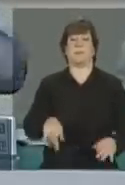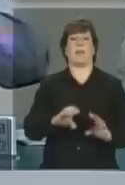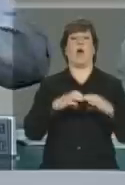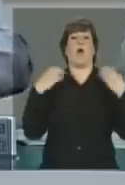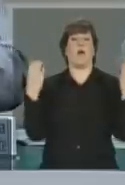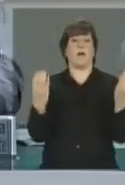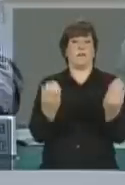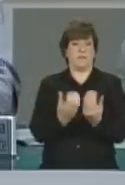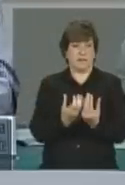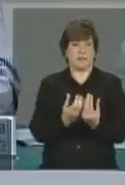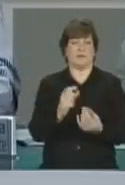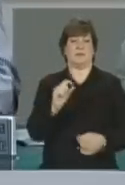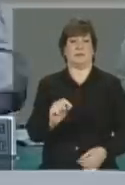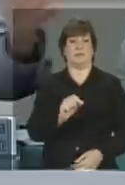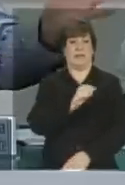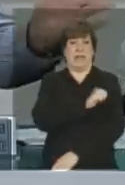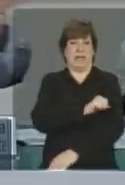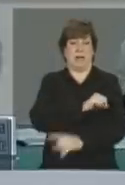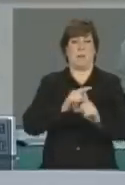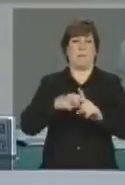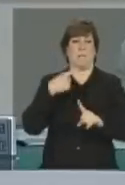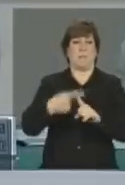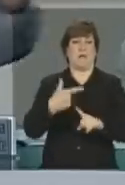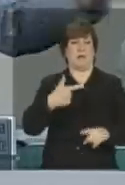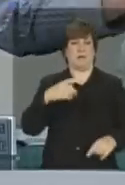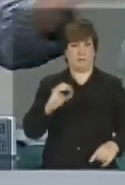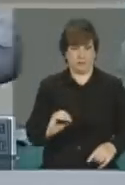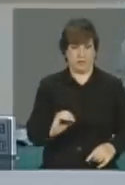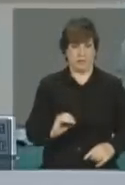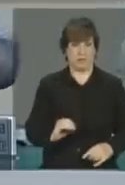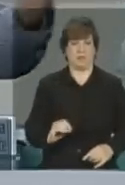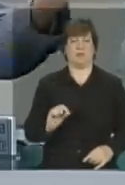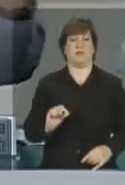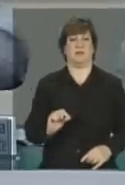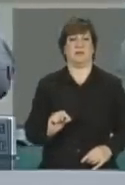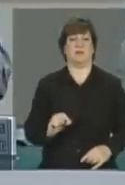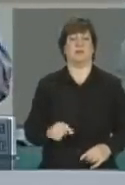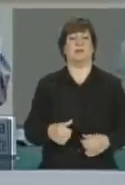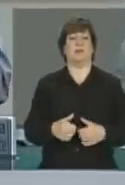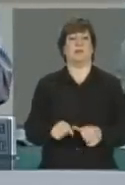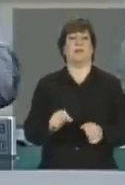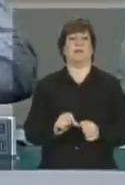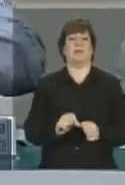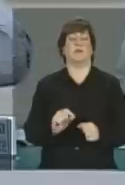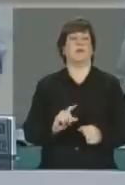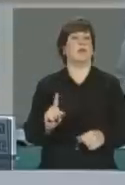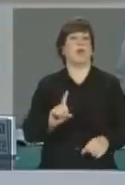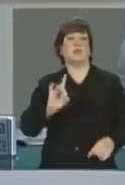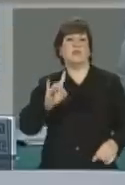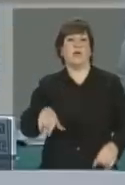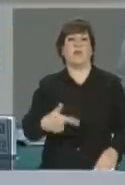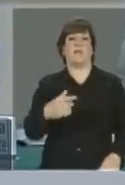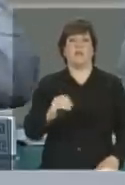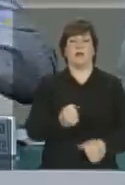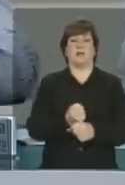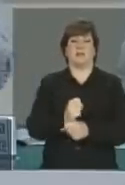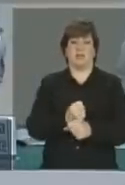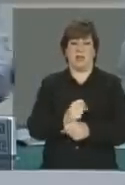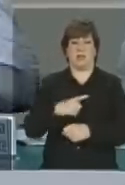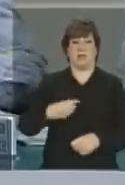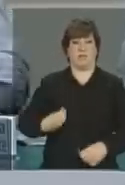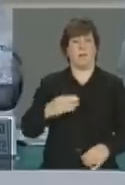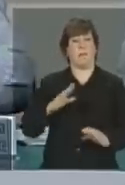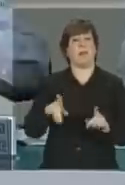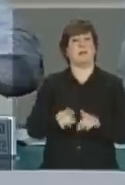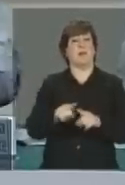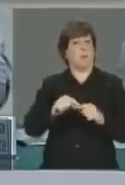ela está recepcionando não só os 20 anos vividos, mas os próximos 20 anos. É isso que